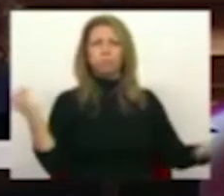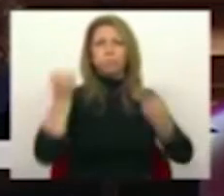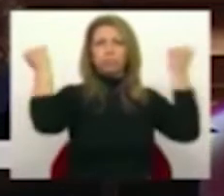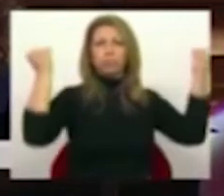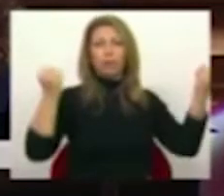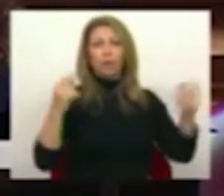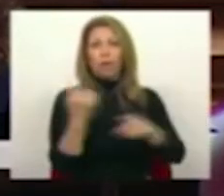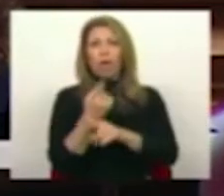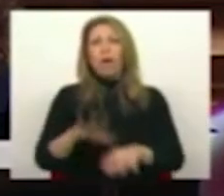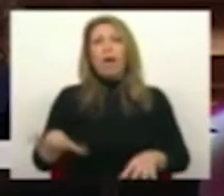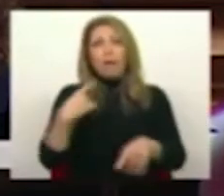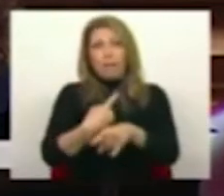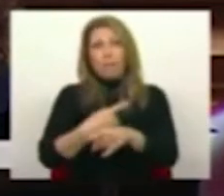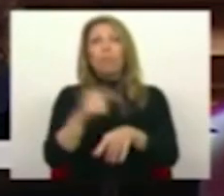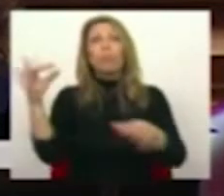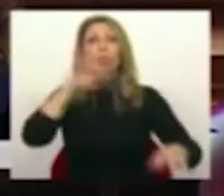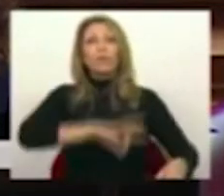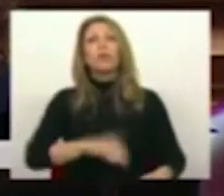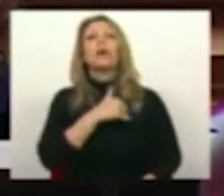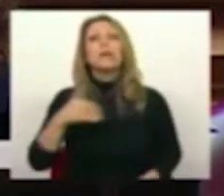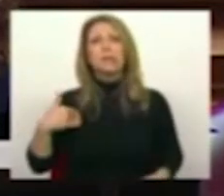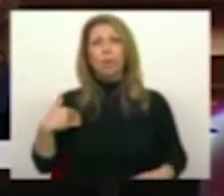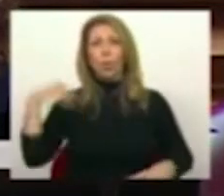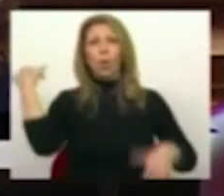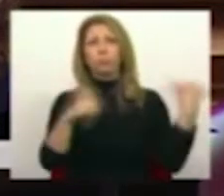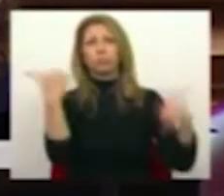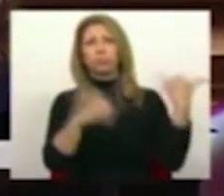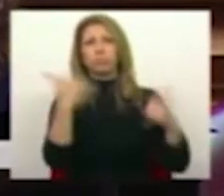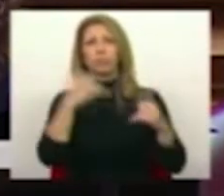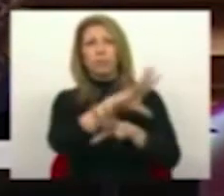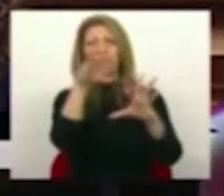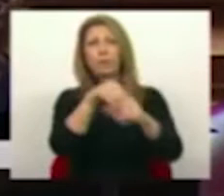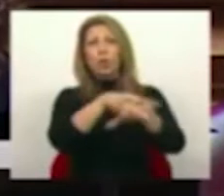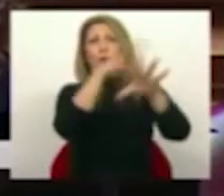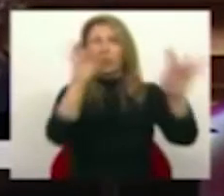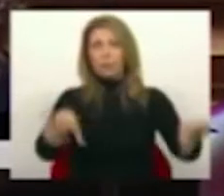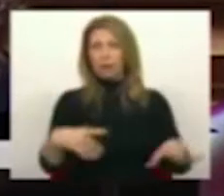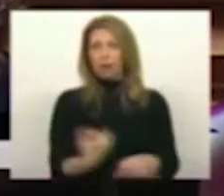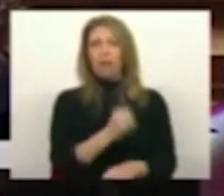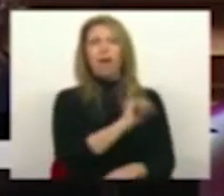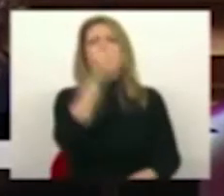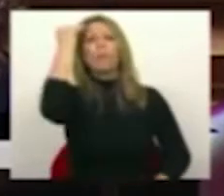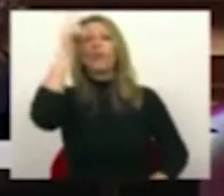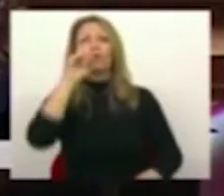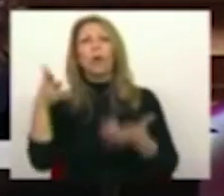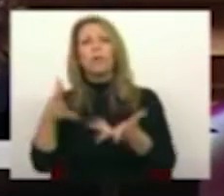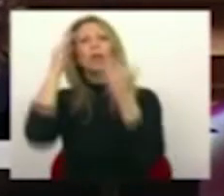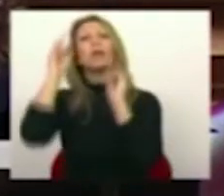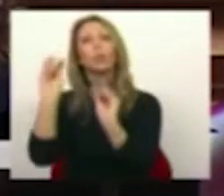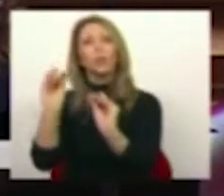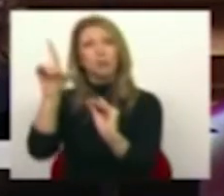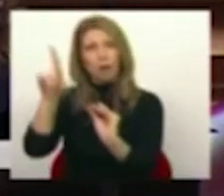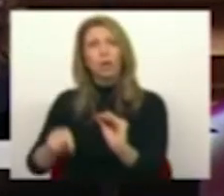vermos profissionais de saúde a serem agredidos em hospitais no exercício das suas funções, de vermos também professores e assistentes a serem vítimas